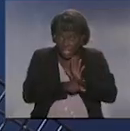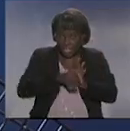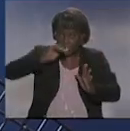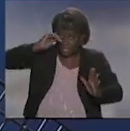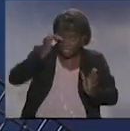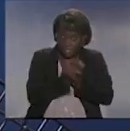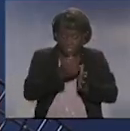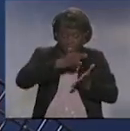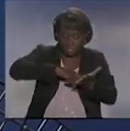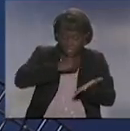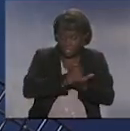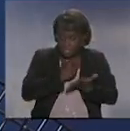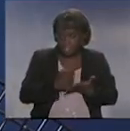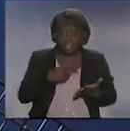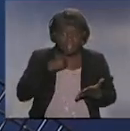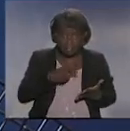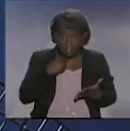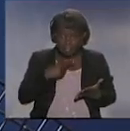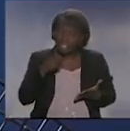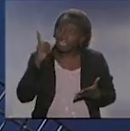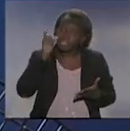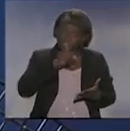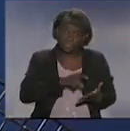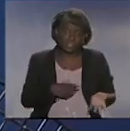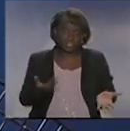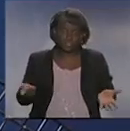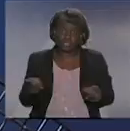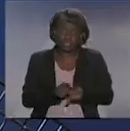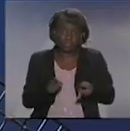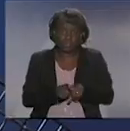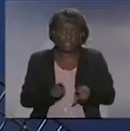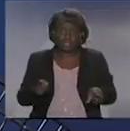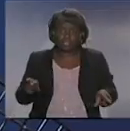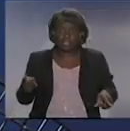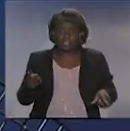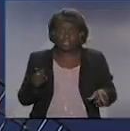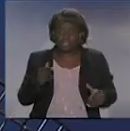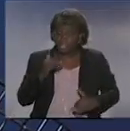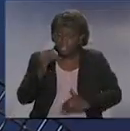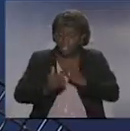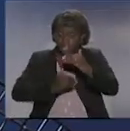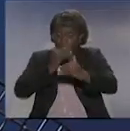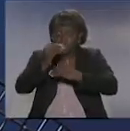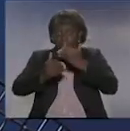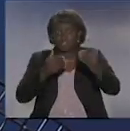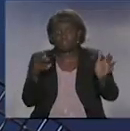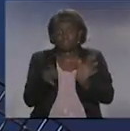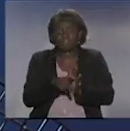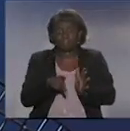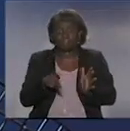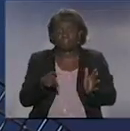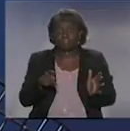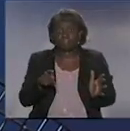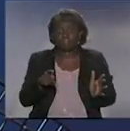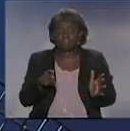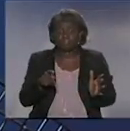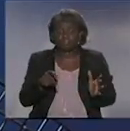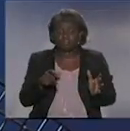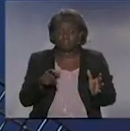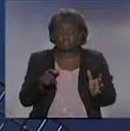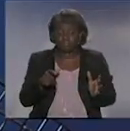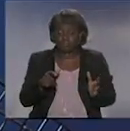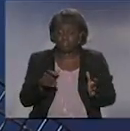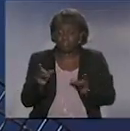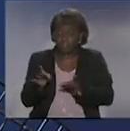se você não consegue se legalizar, se isso não ganha volume, fica difícil também de você avançar na